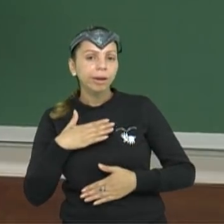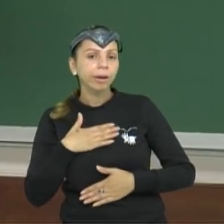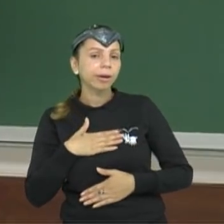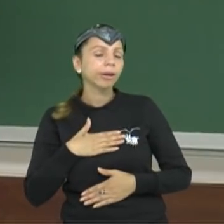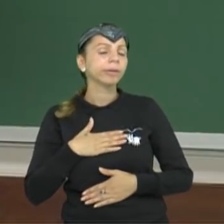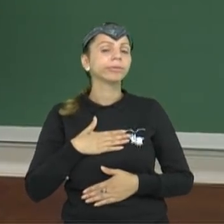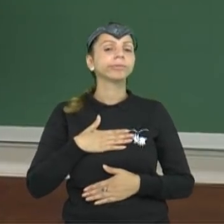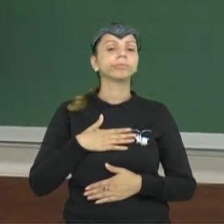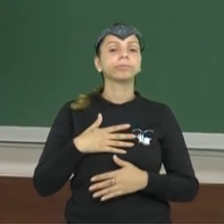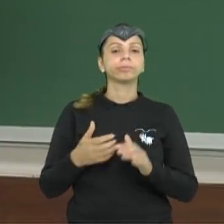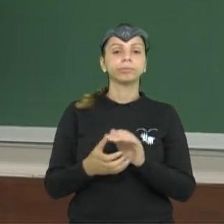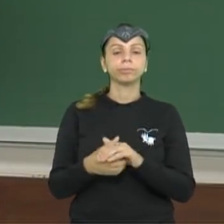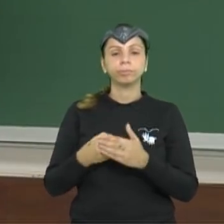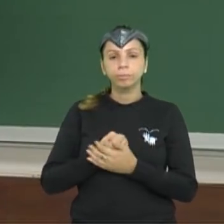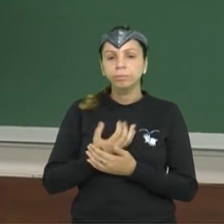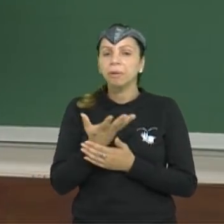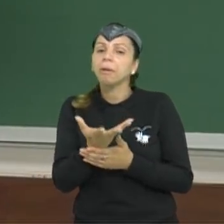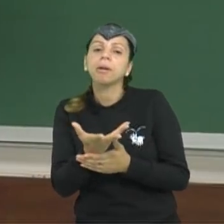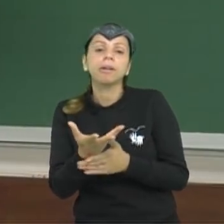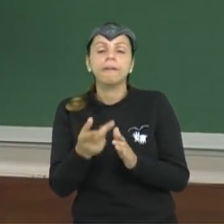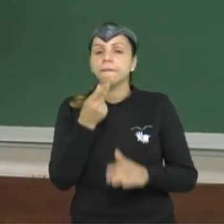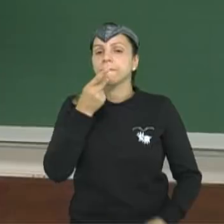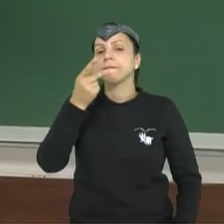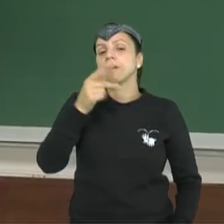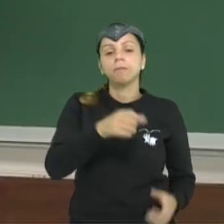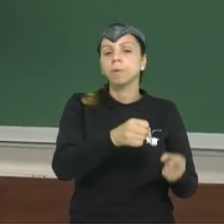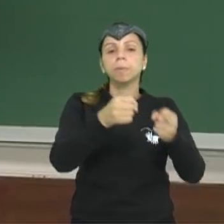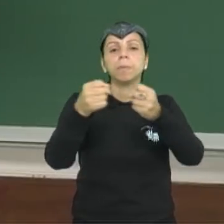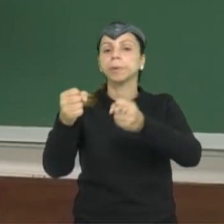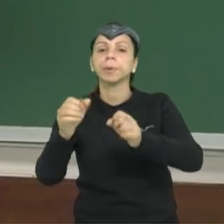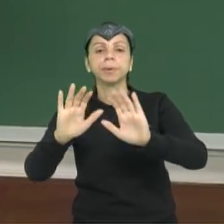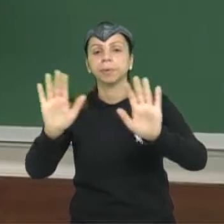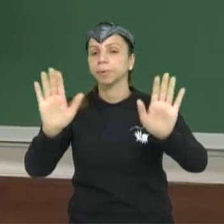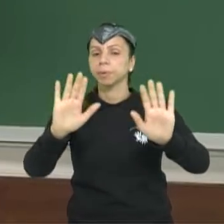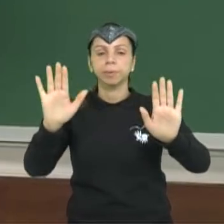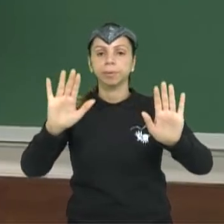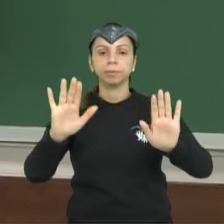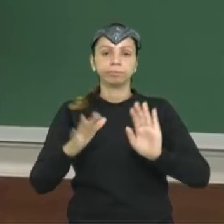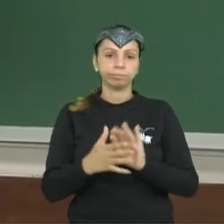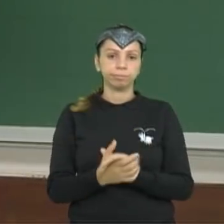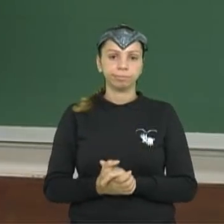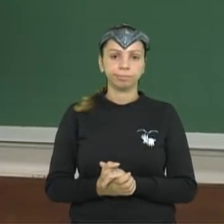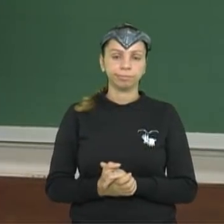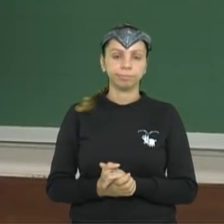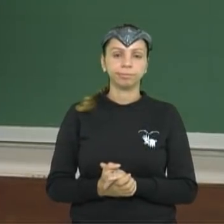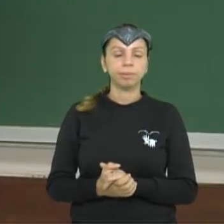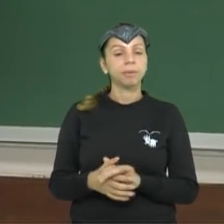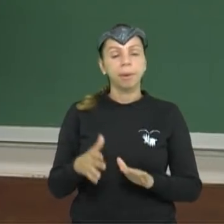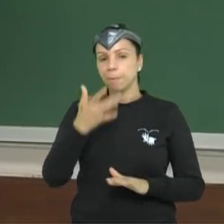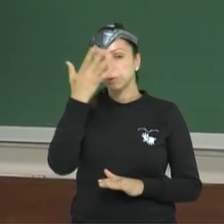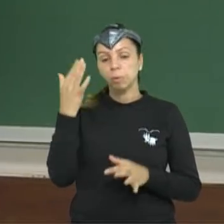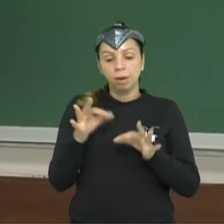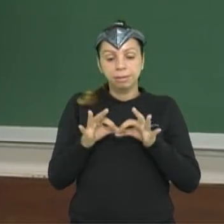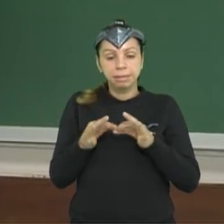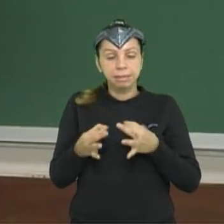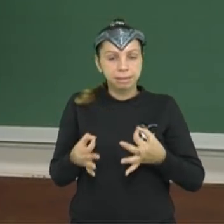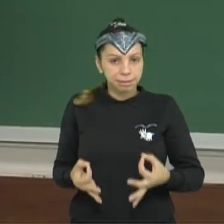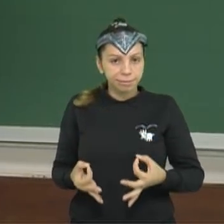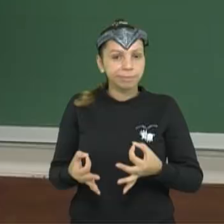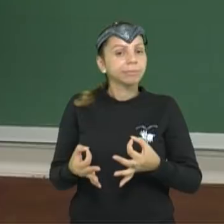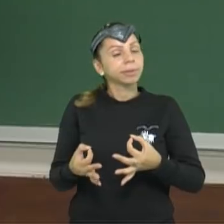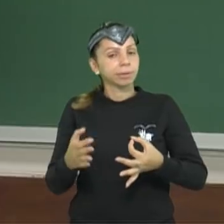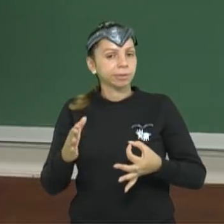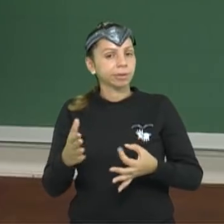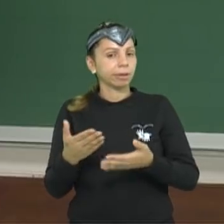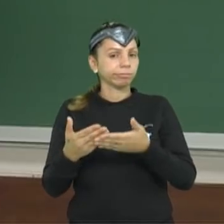é tranquilo, ele não fica falando dos superpoderes dele aí a todo momento. Então, você já pensou